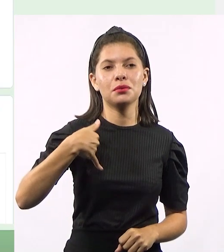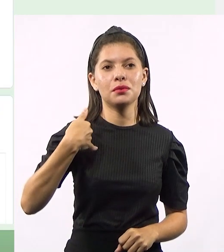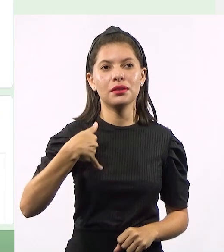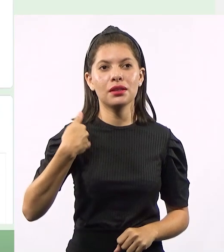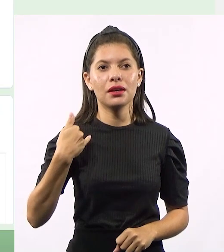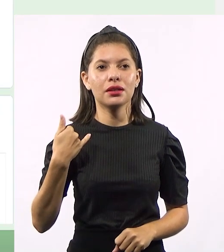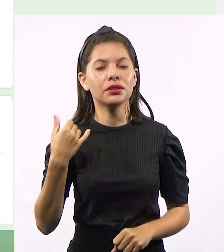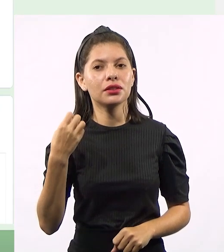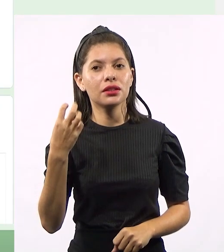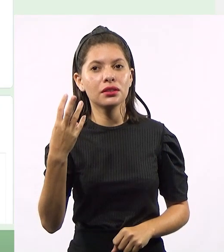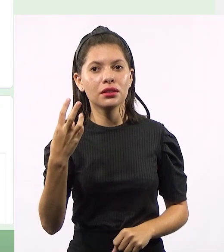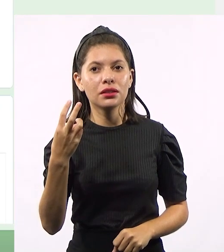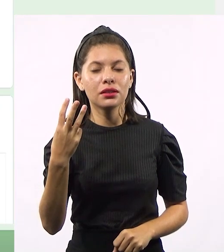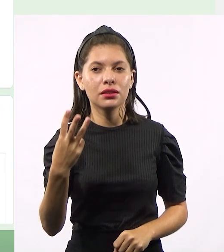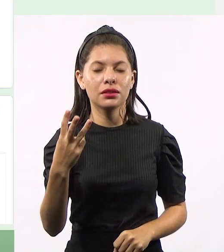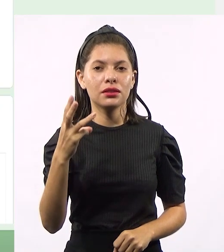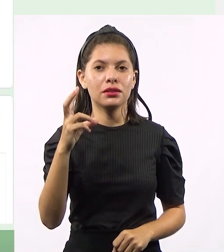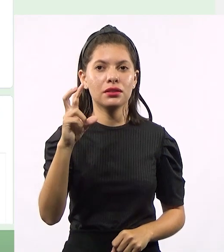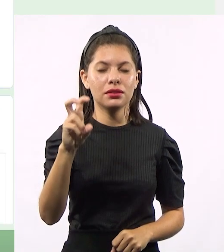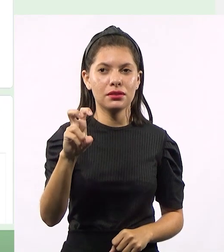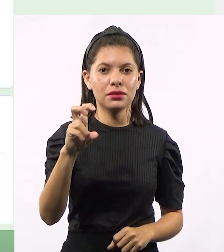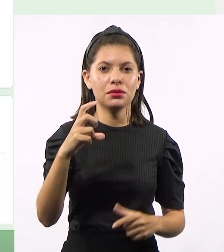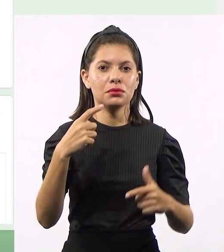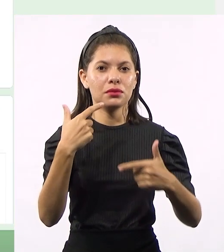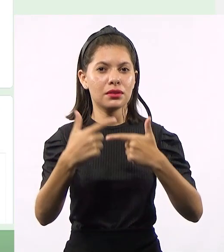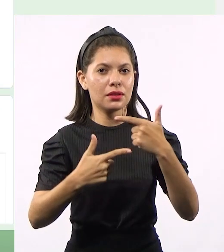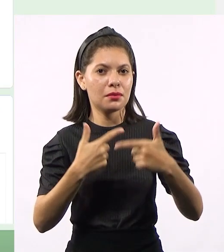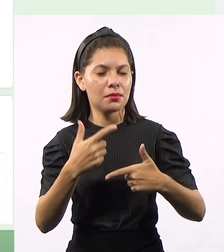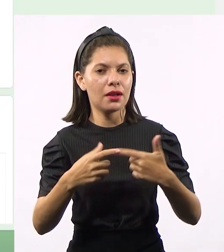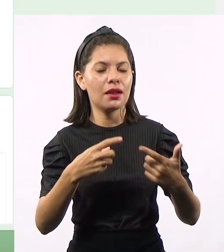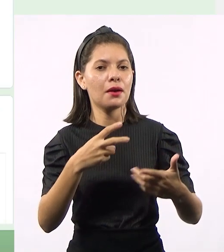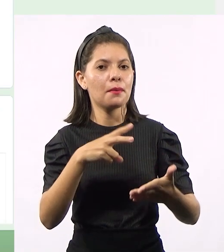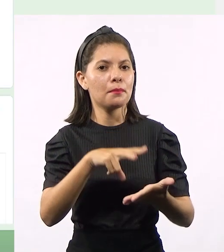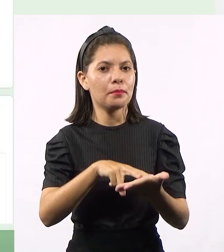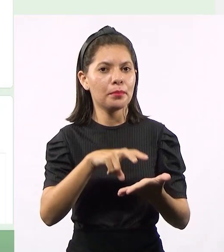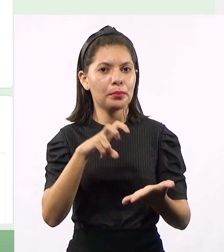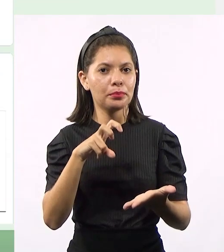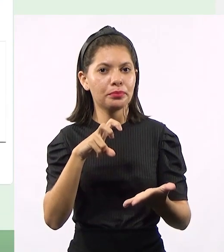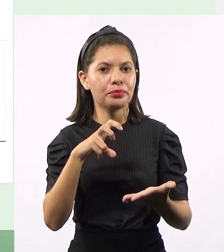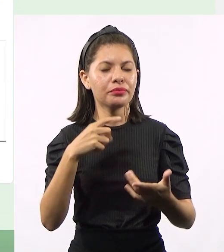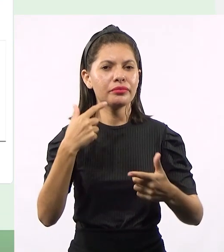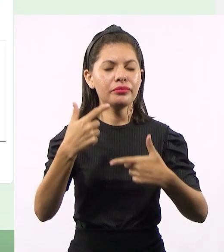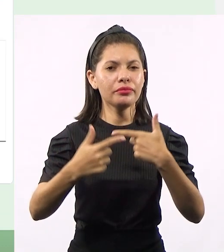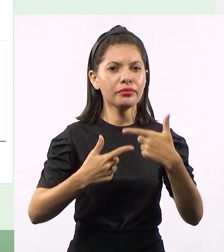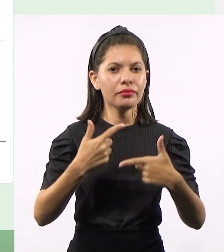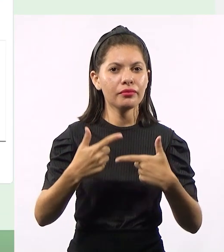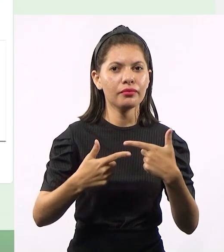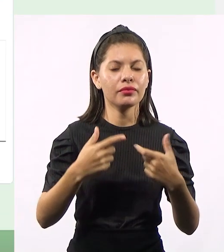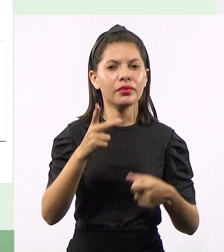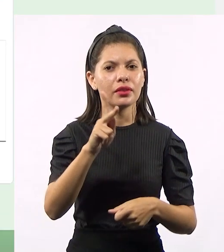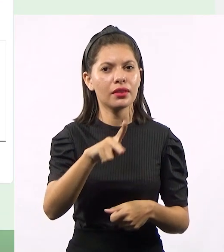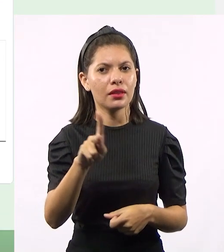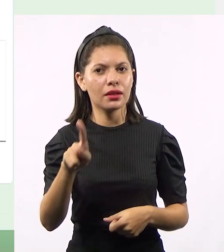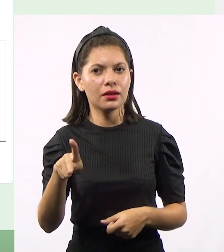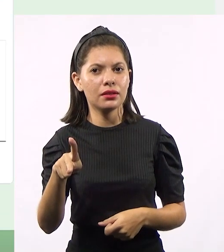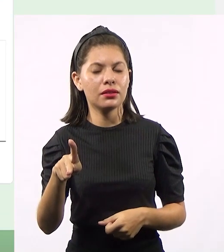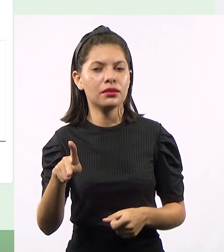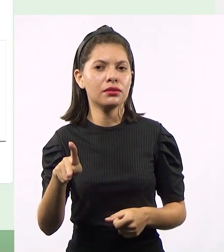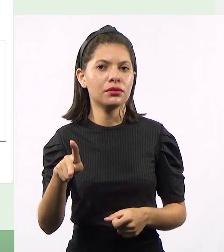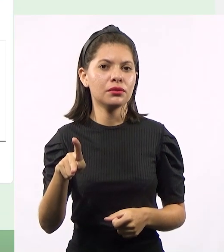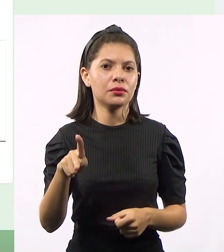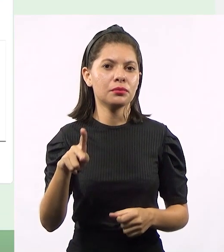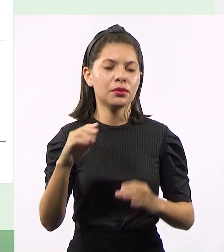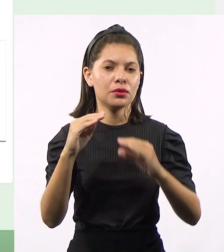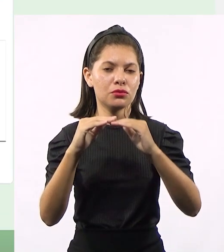36, trabalha o período de maior predominância no período de matutino, ou seja, tem mais professores trabalhando, e sobre o nível